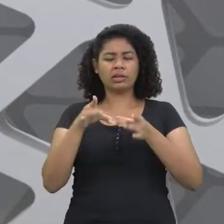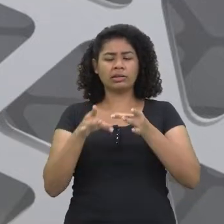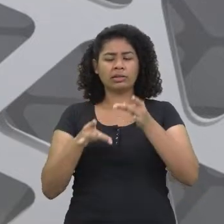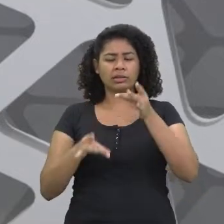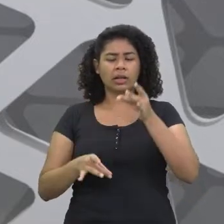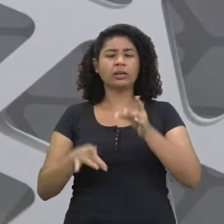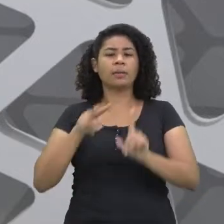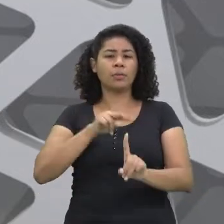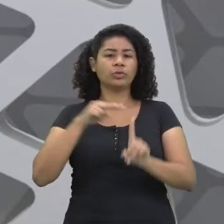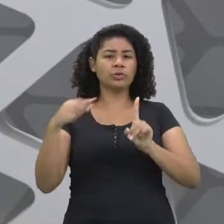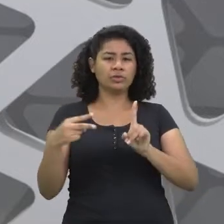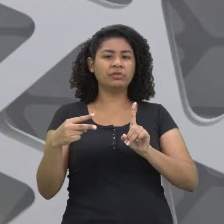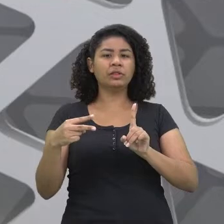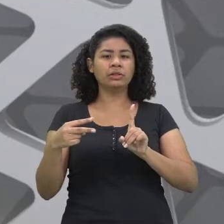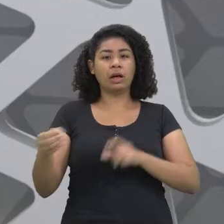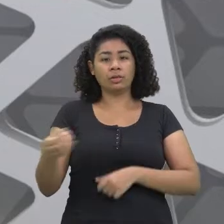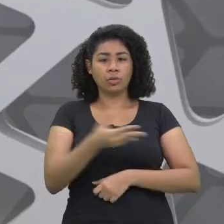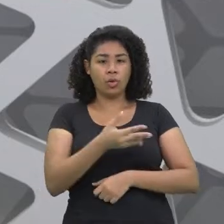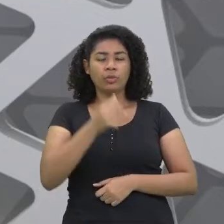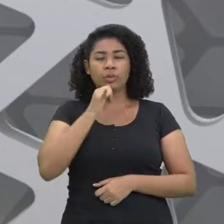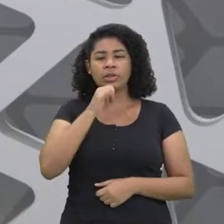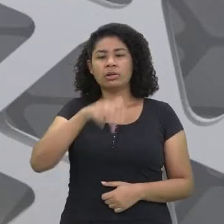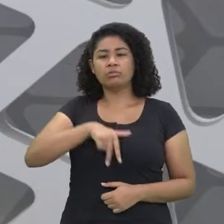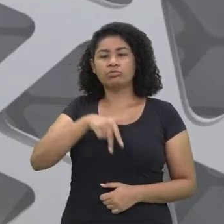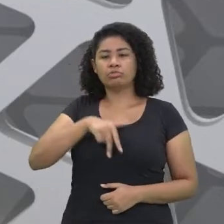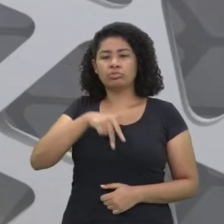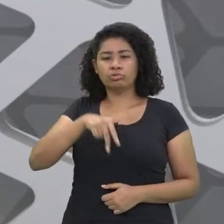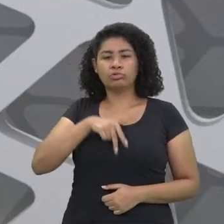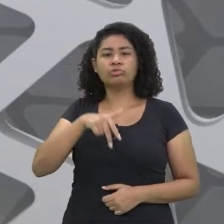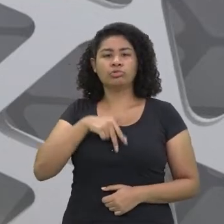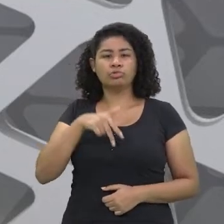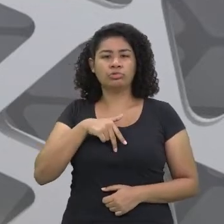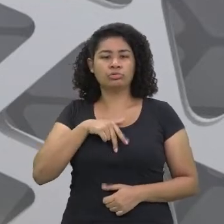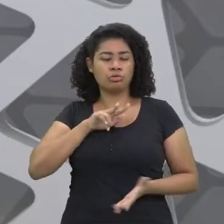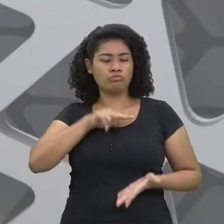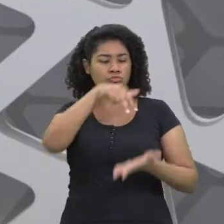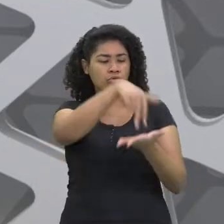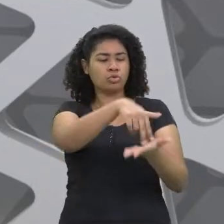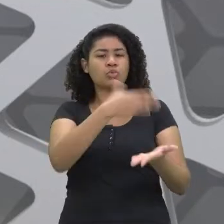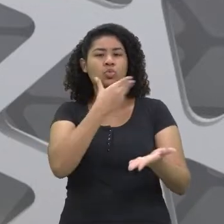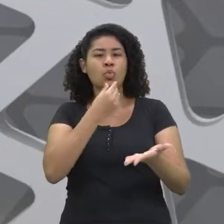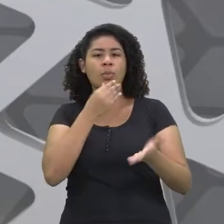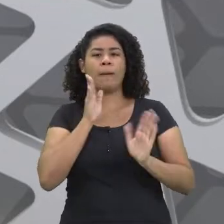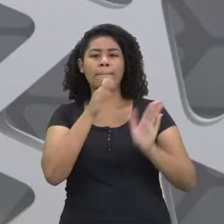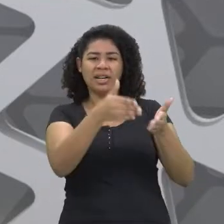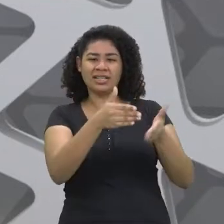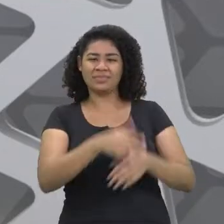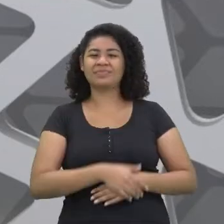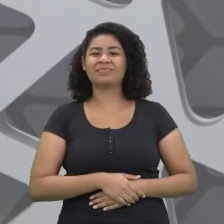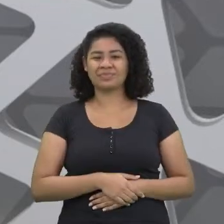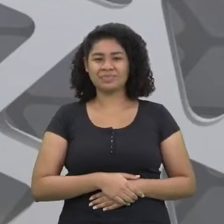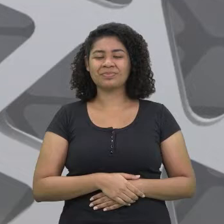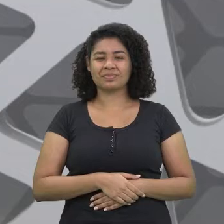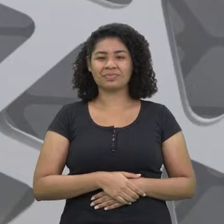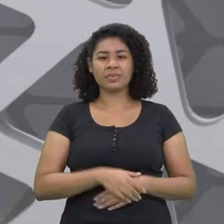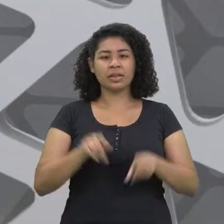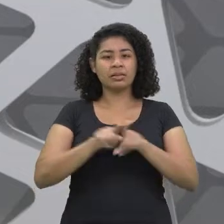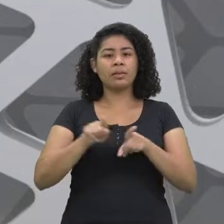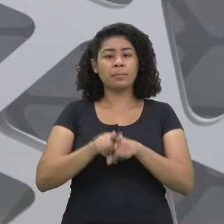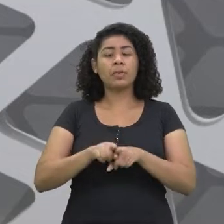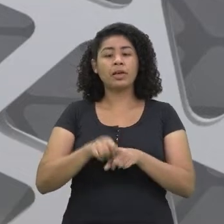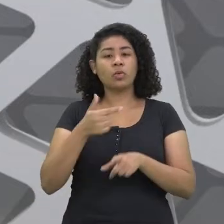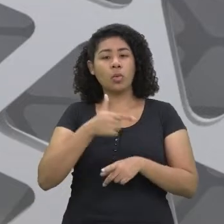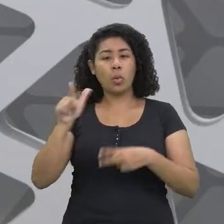do antropocentrismo, né, a questão da valorização do homem, agora no centro das coisas, e também o pensamento